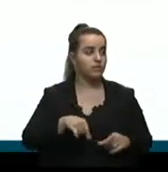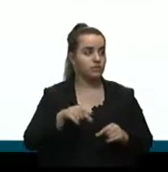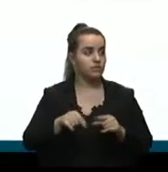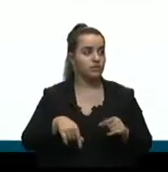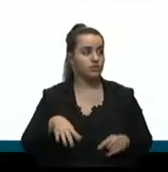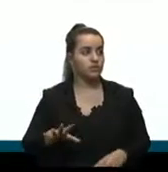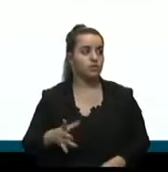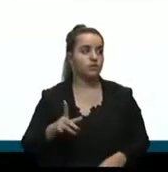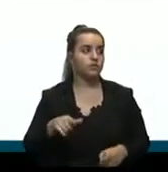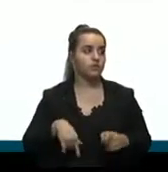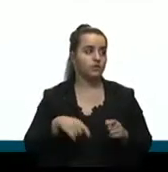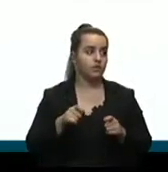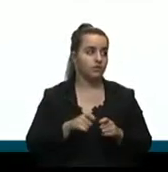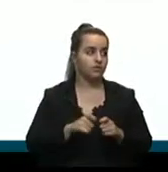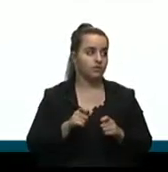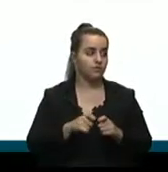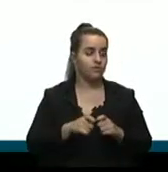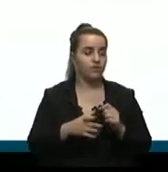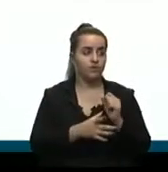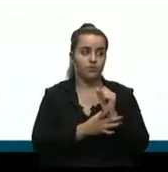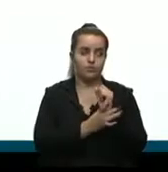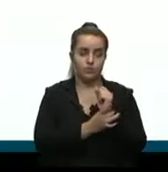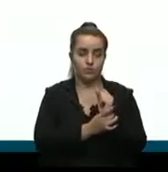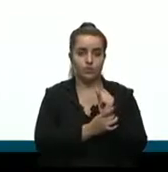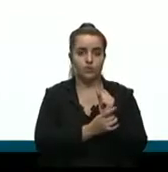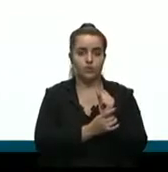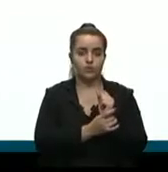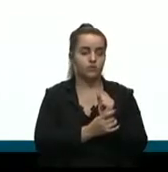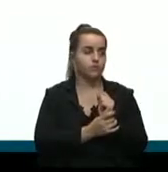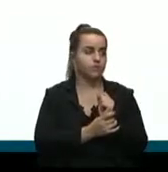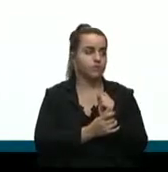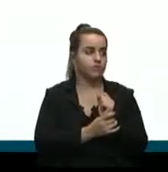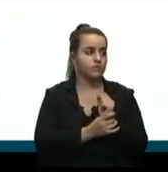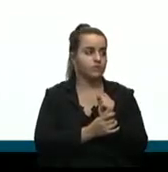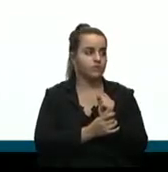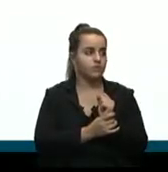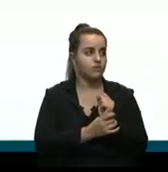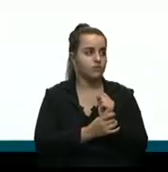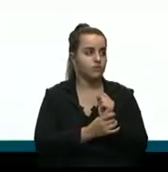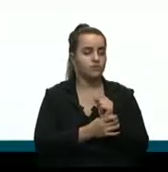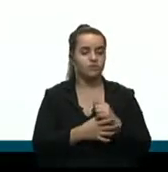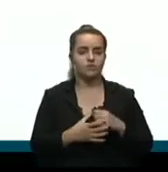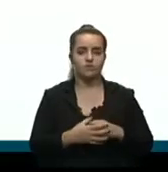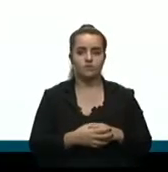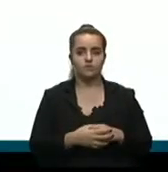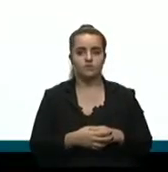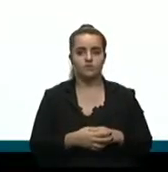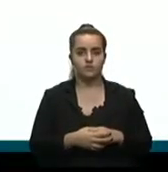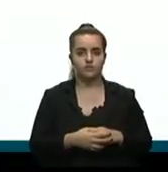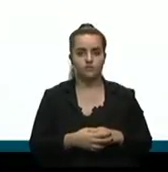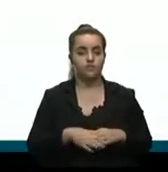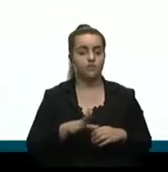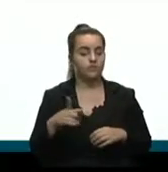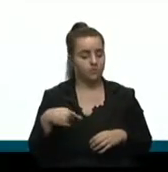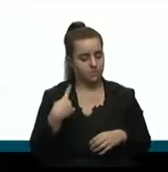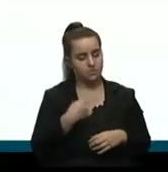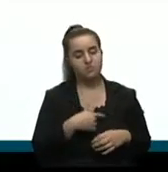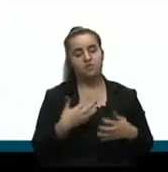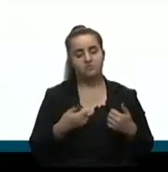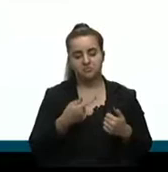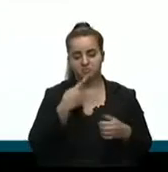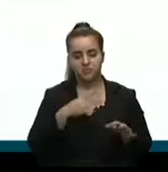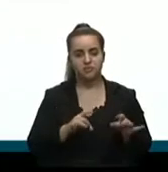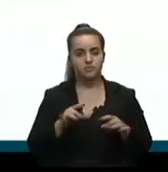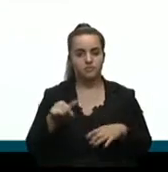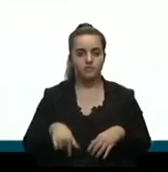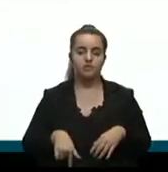para que uma tomada de decisão seja feita com margens de segurança? Então, nós vamos tratar